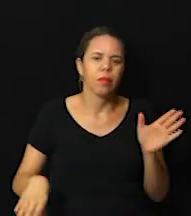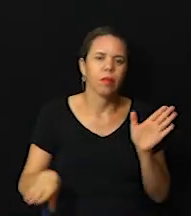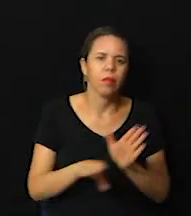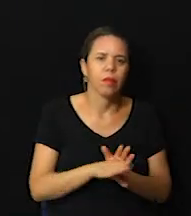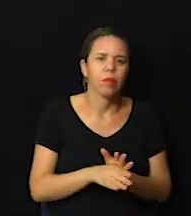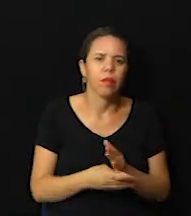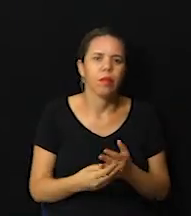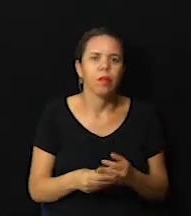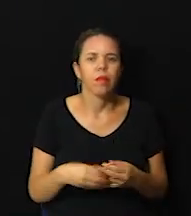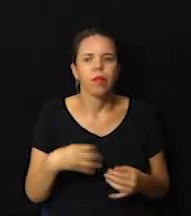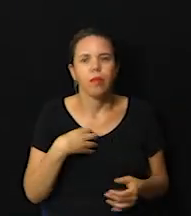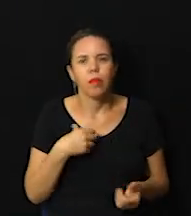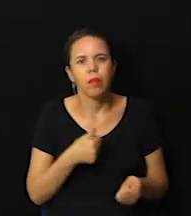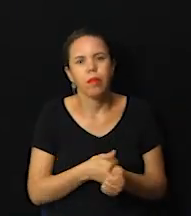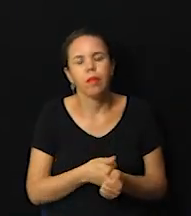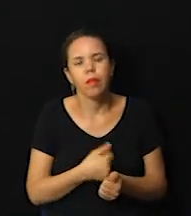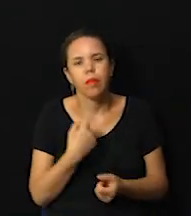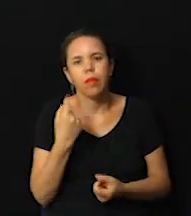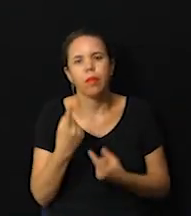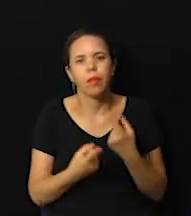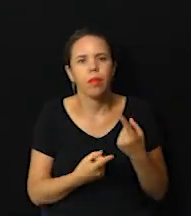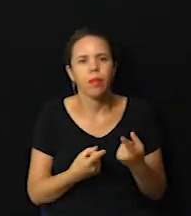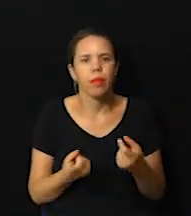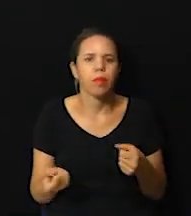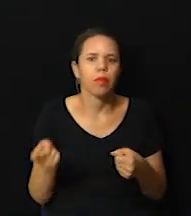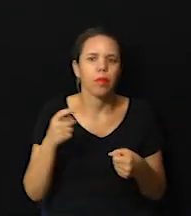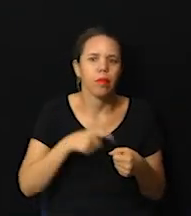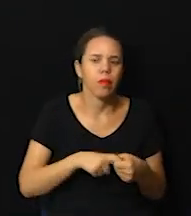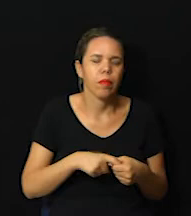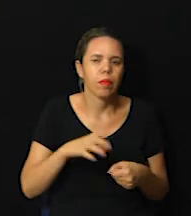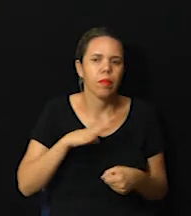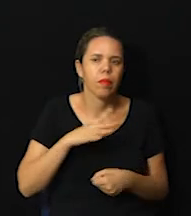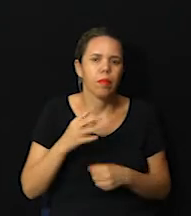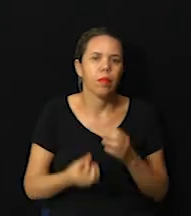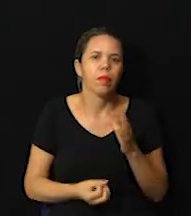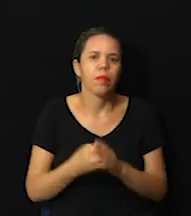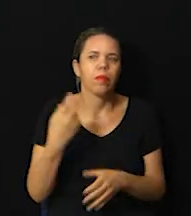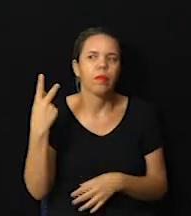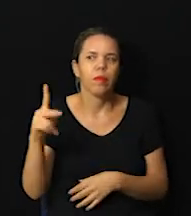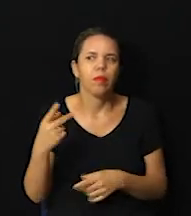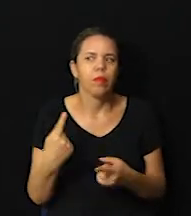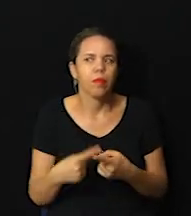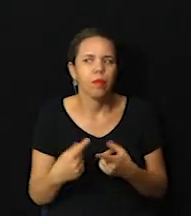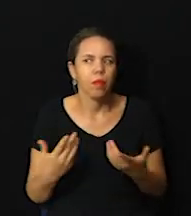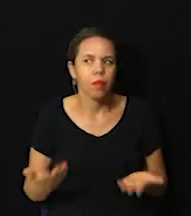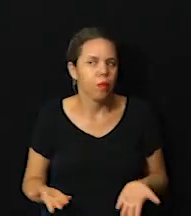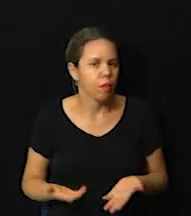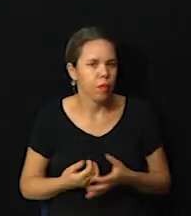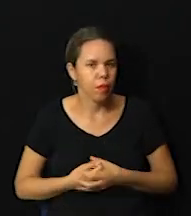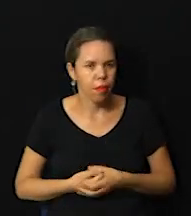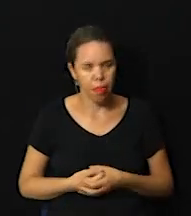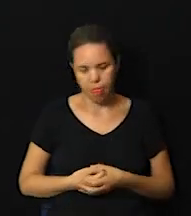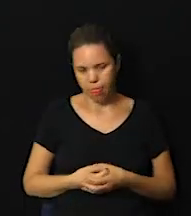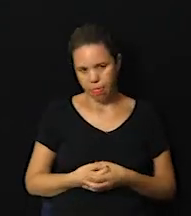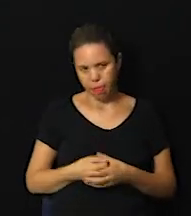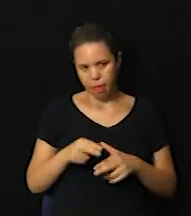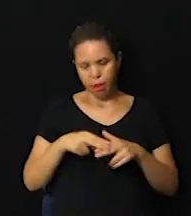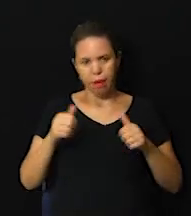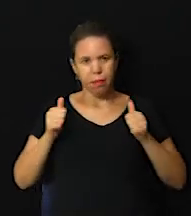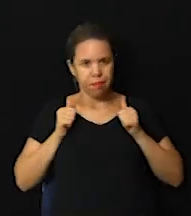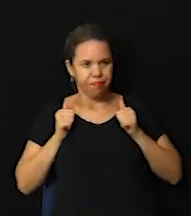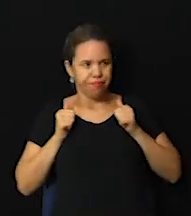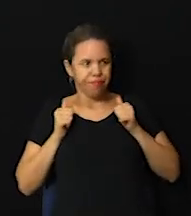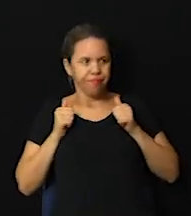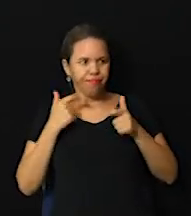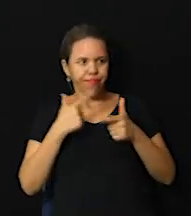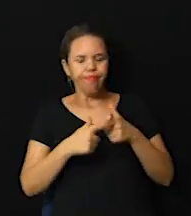divisa lá com a Bahia, e alguns até retornaram para a cidade de origem, né? Então, por conta do desemprego,